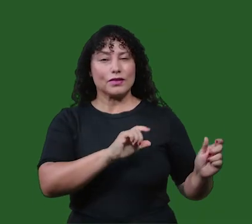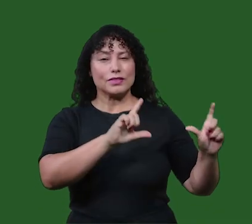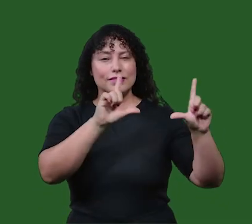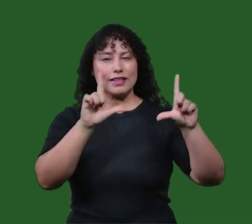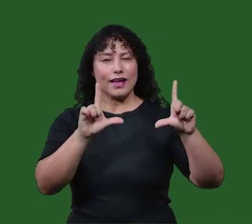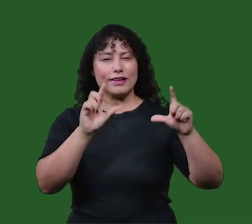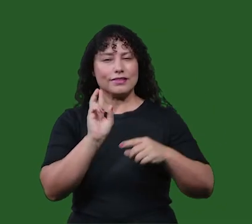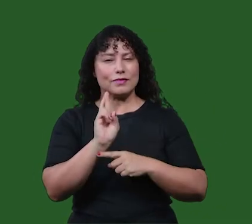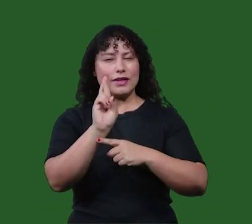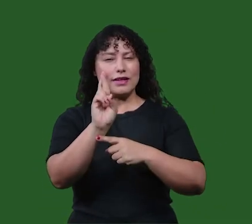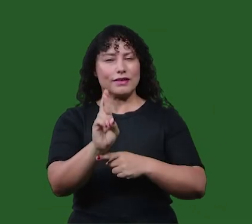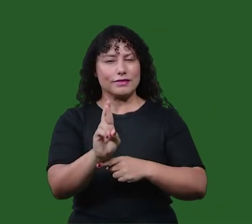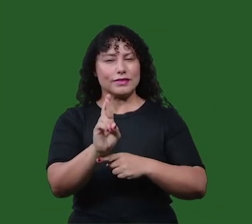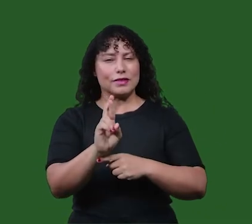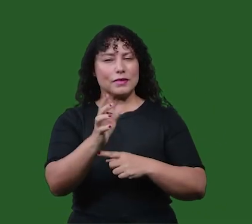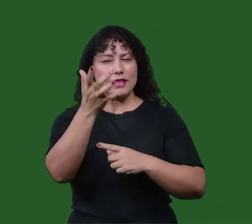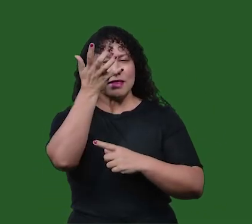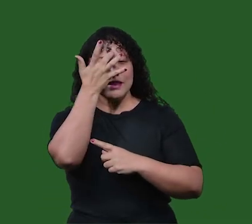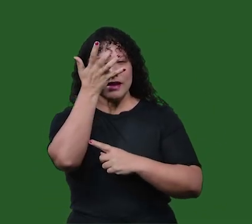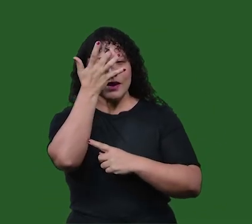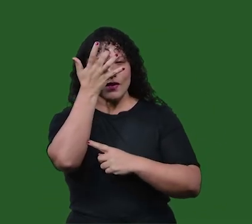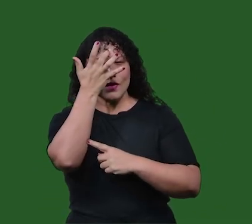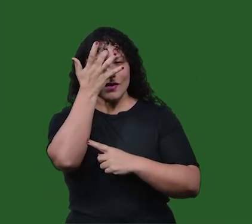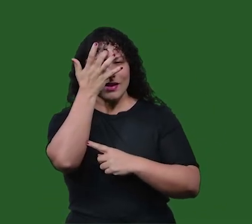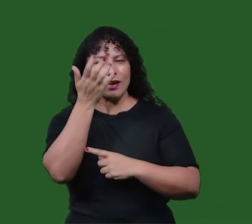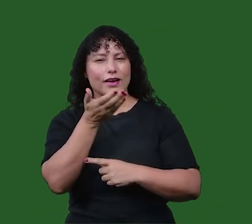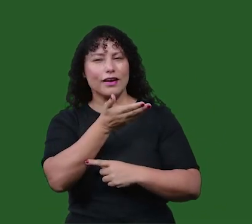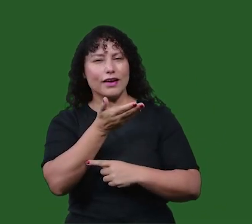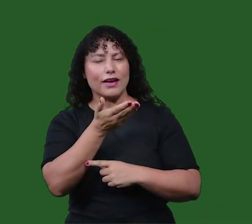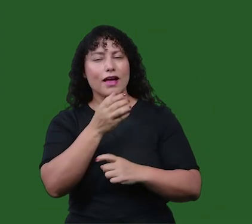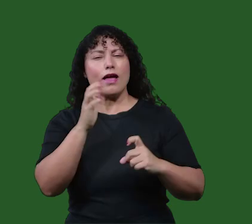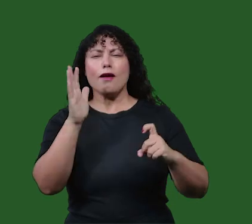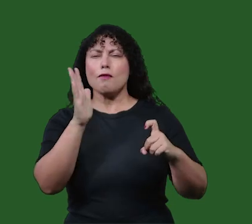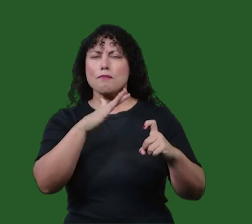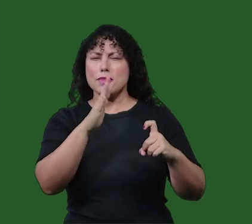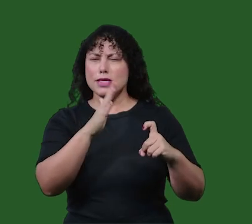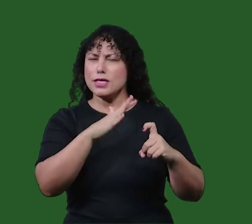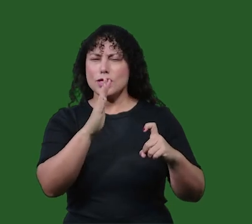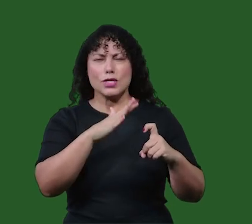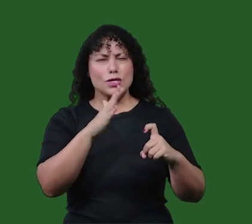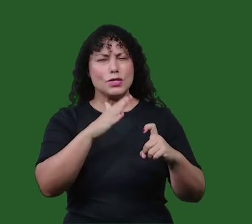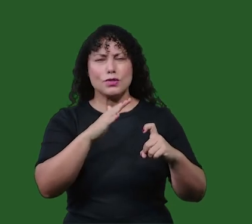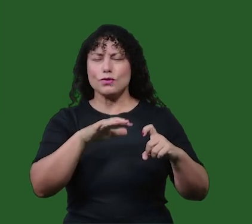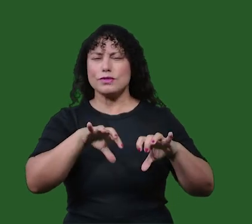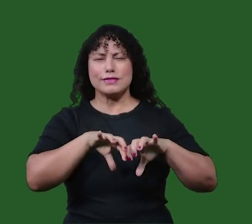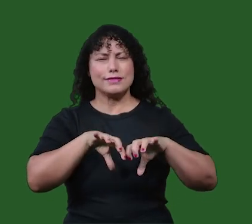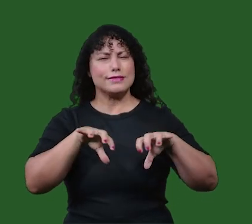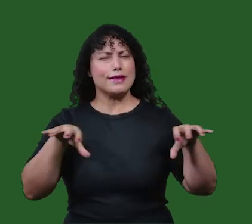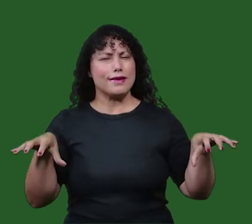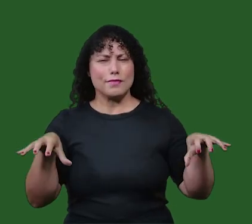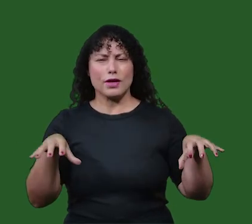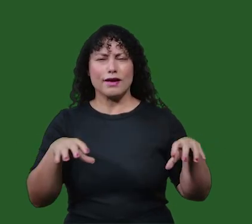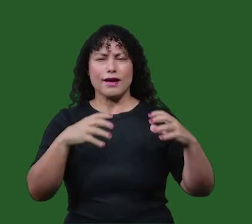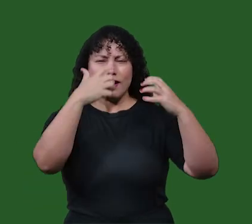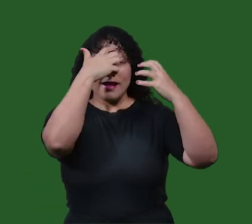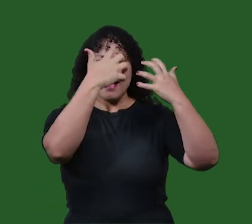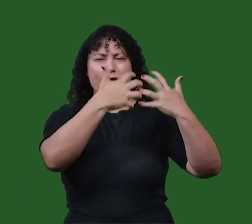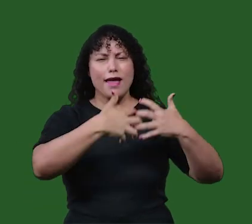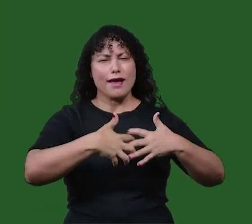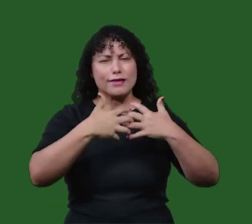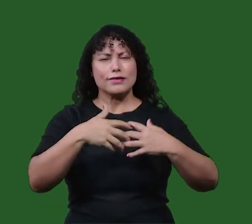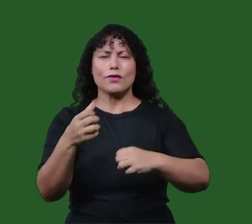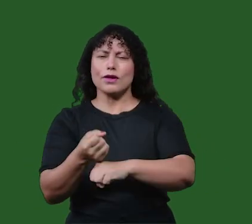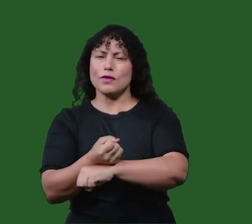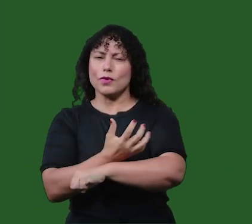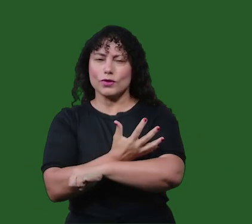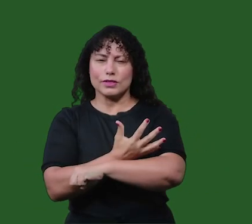Botei aí um slide só para representar, para frisar isso, gente. Tá? É um mito. É um mito da separação da razão e